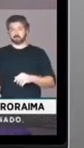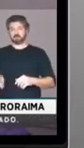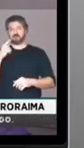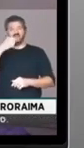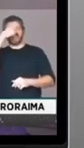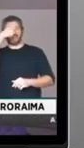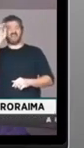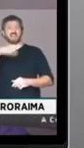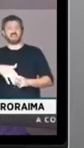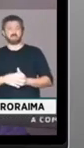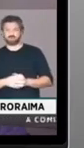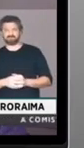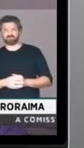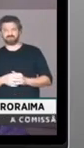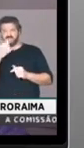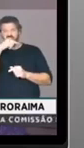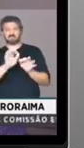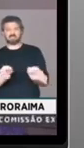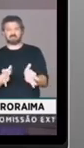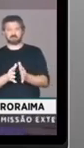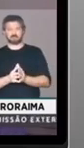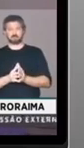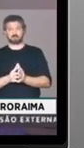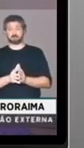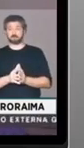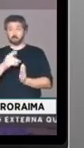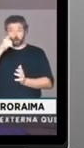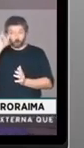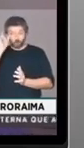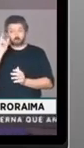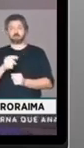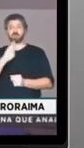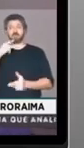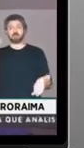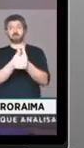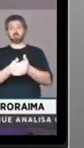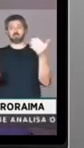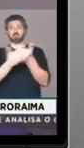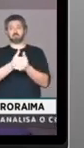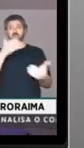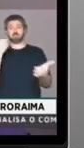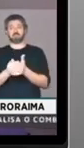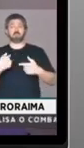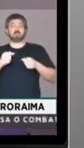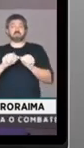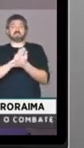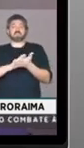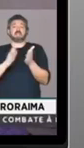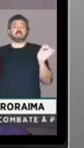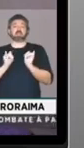de gripezinha, resfriadinho. Disse ontem que não estava nem aí, que não podia fazer